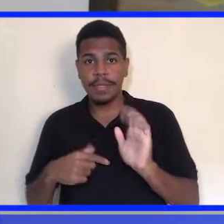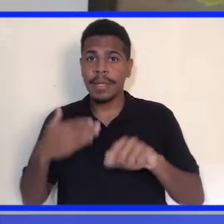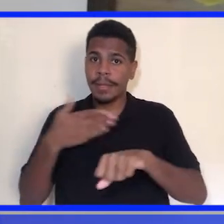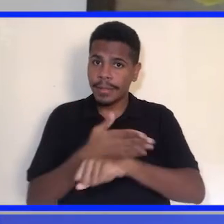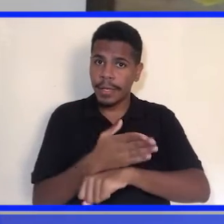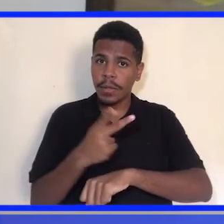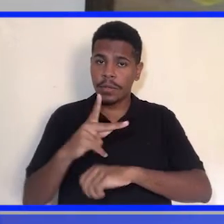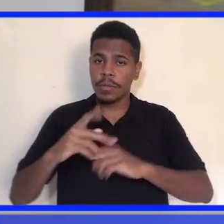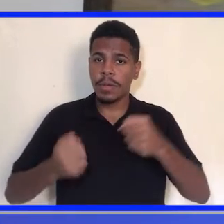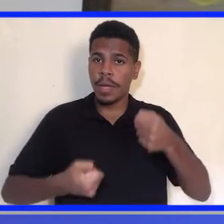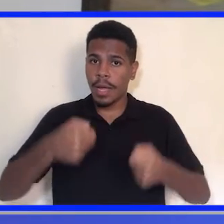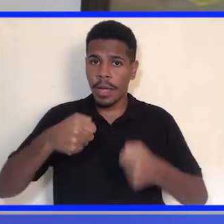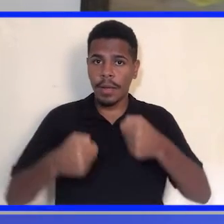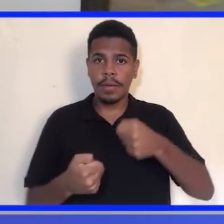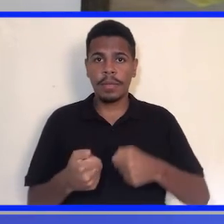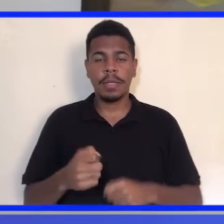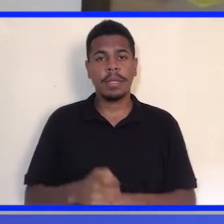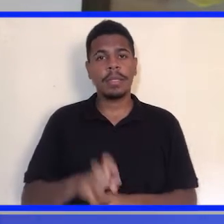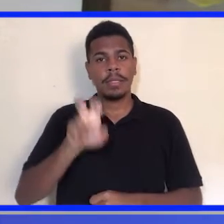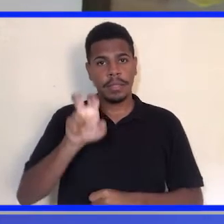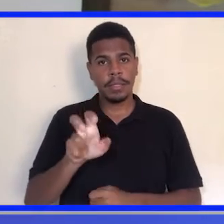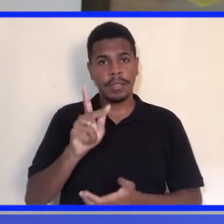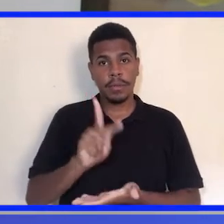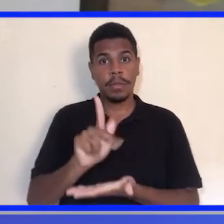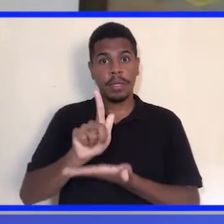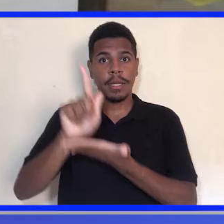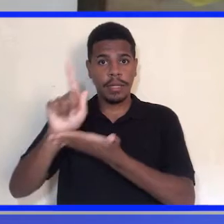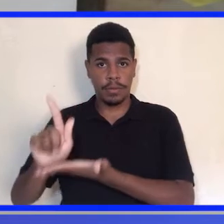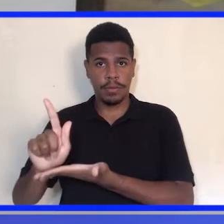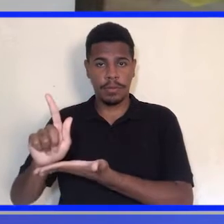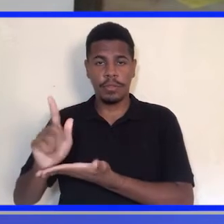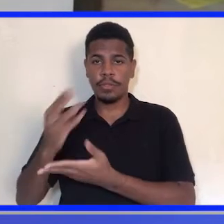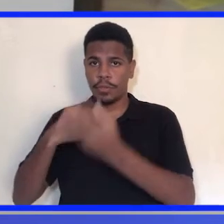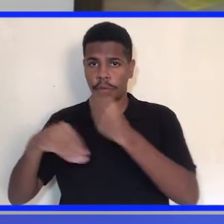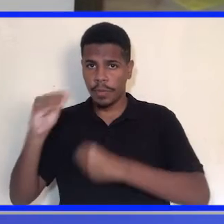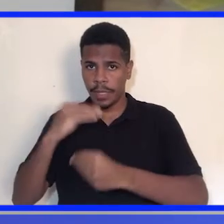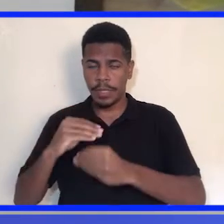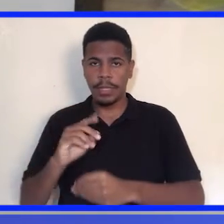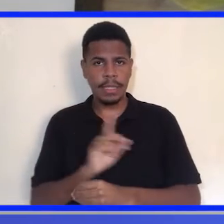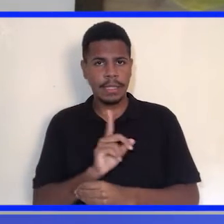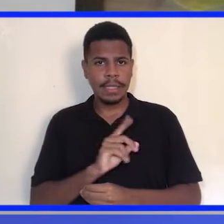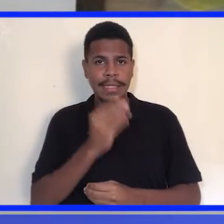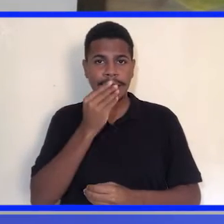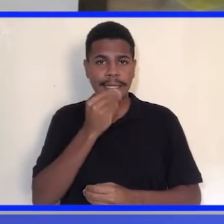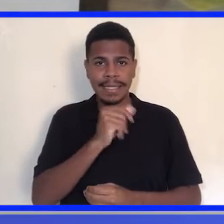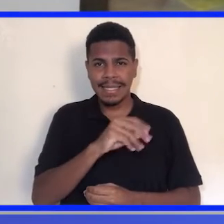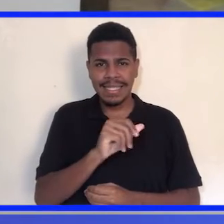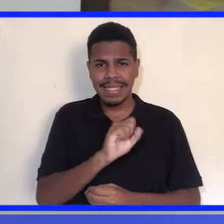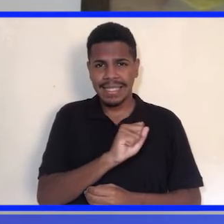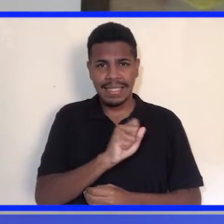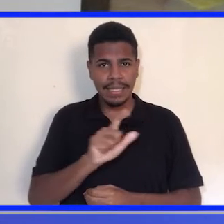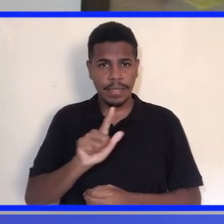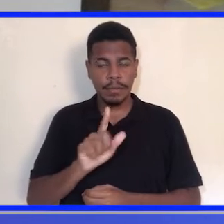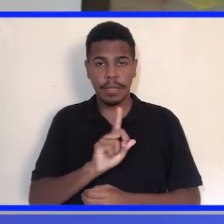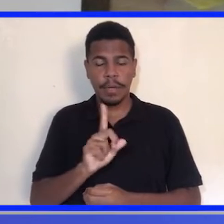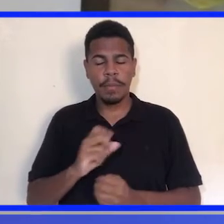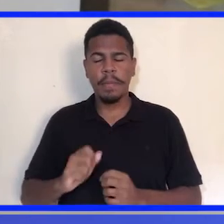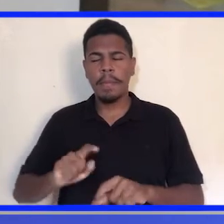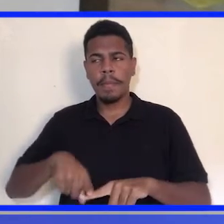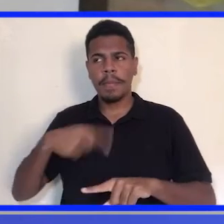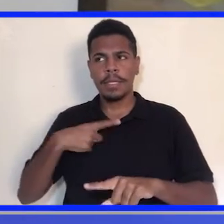poder ir até o Parque Ecológico com o seu carro serão 5 quilos de alimento, exceto sal, não é? Para